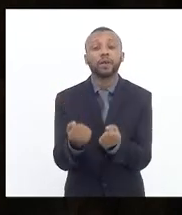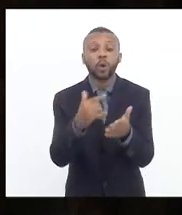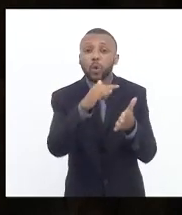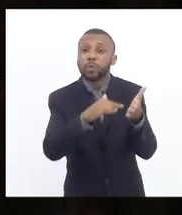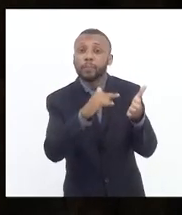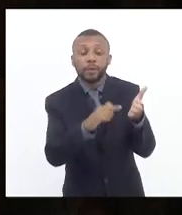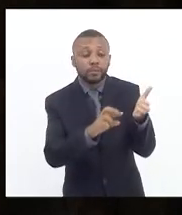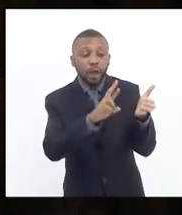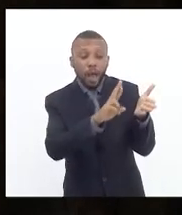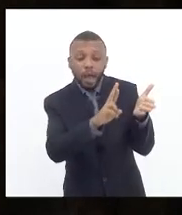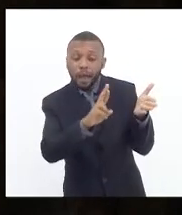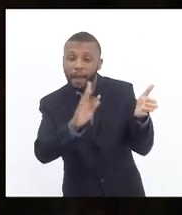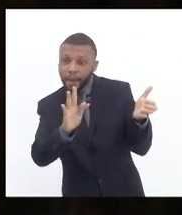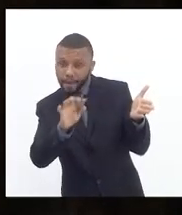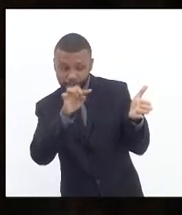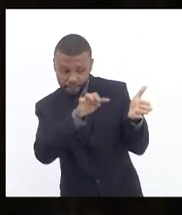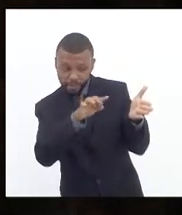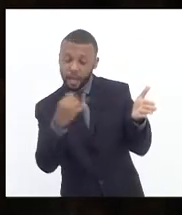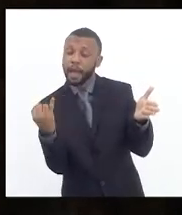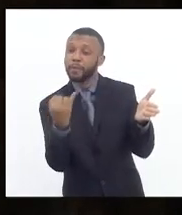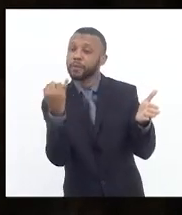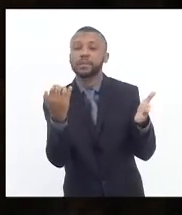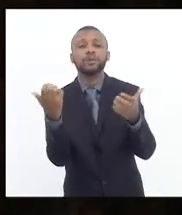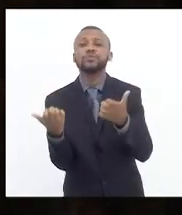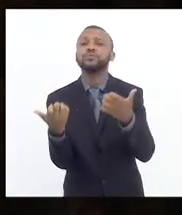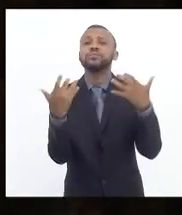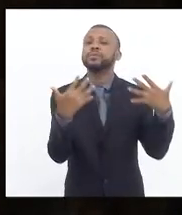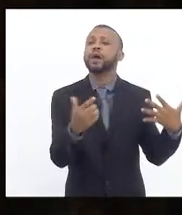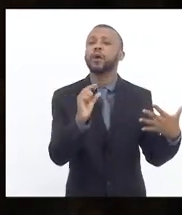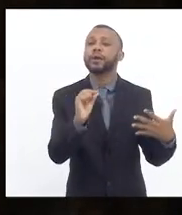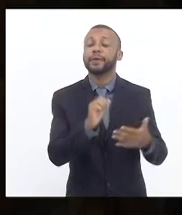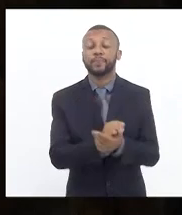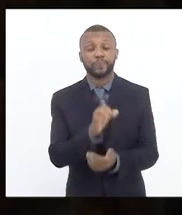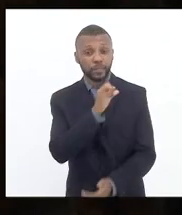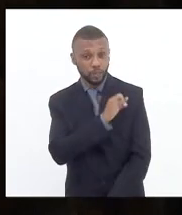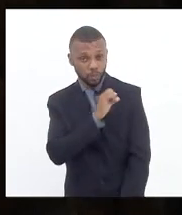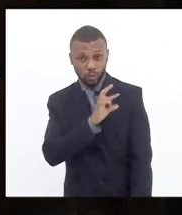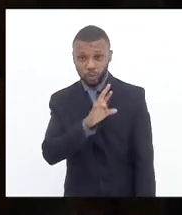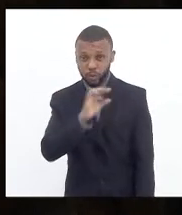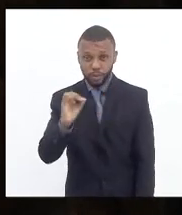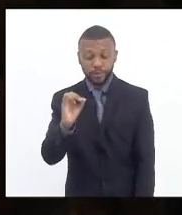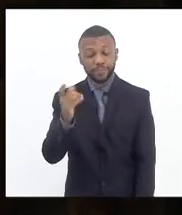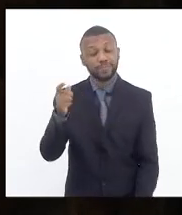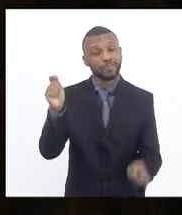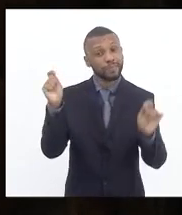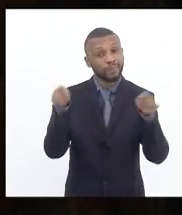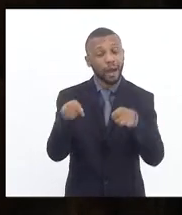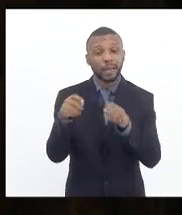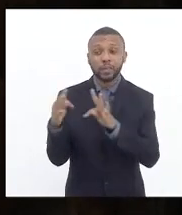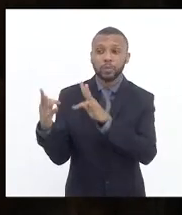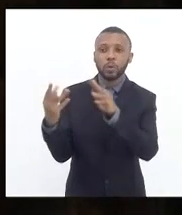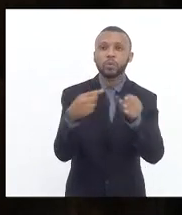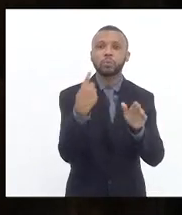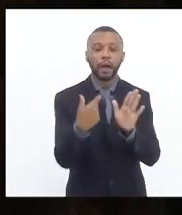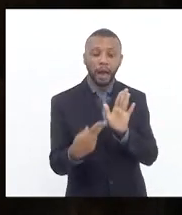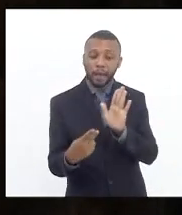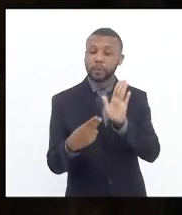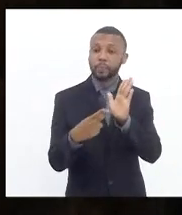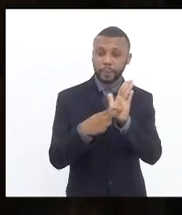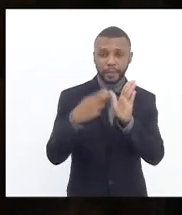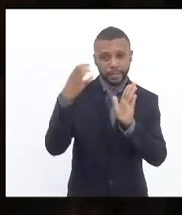fiscal é importante você tá que o Rio de Janeiro e eu sou vale uma meia culpa todos nós é